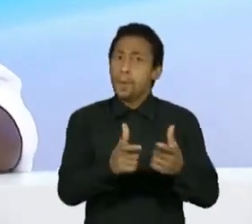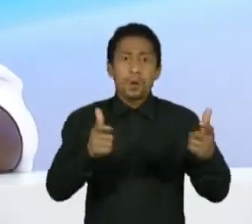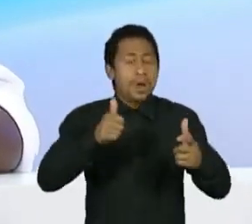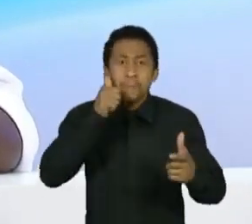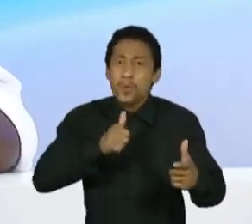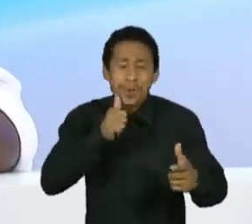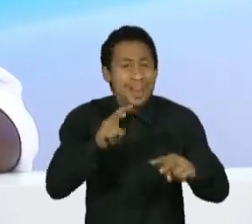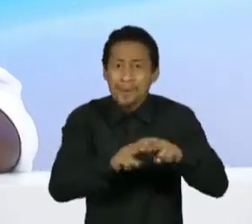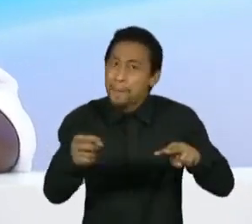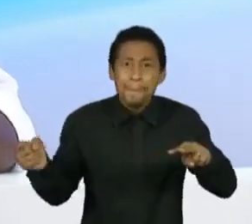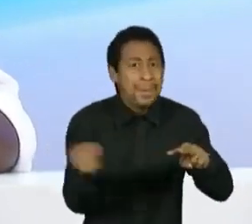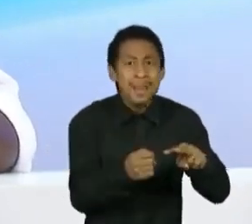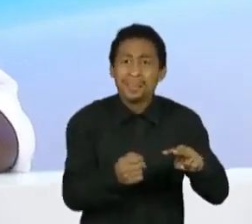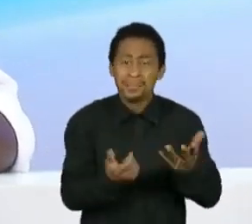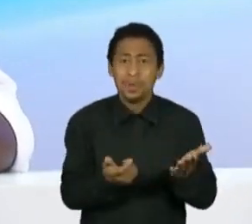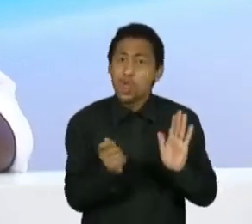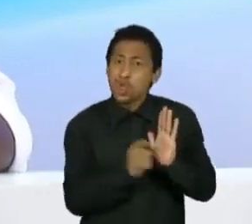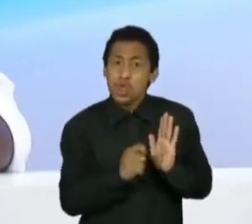por pequeno porte